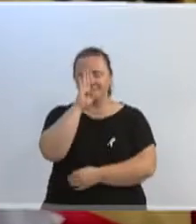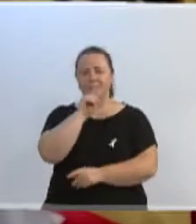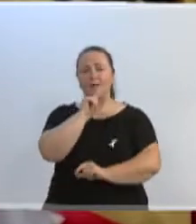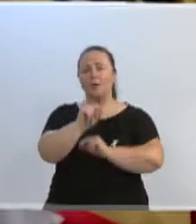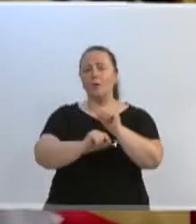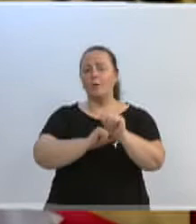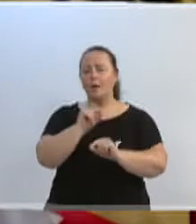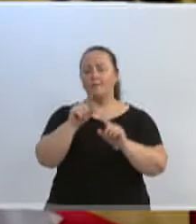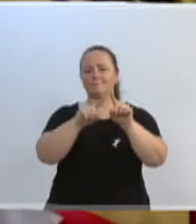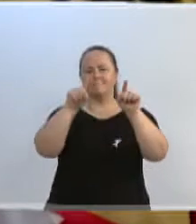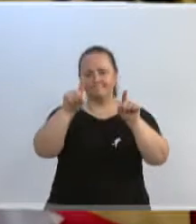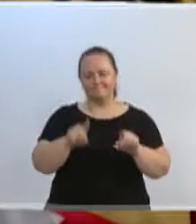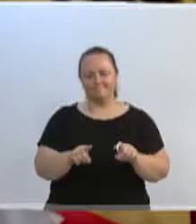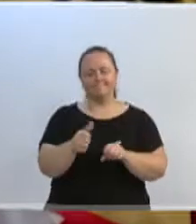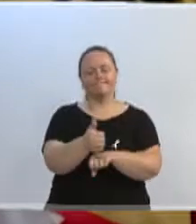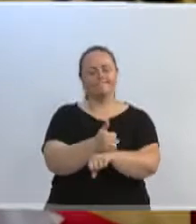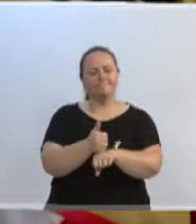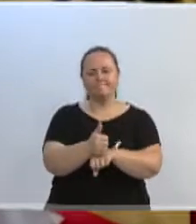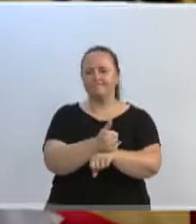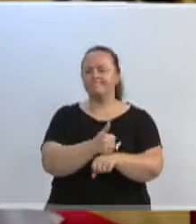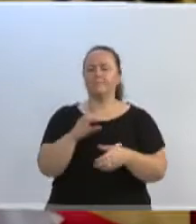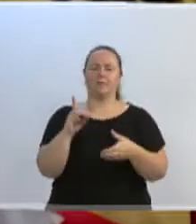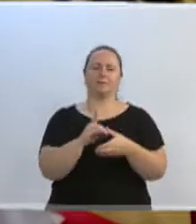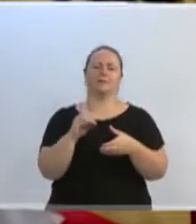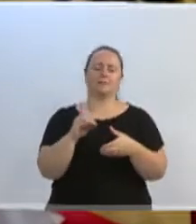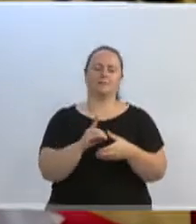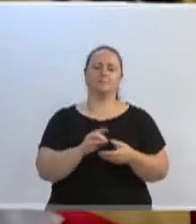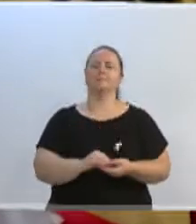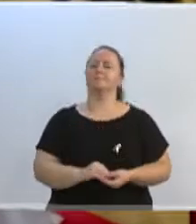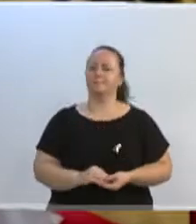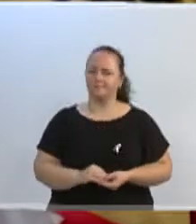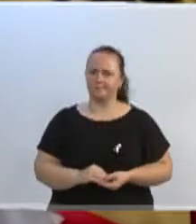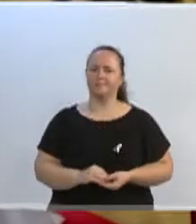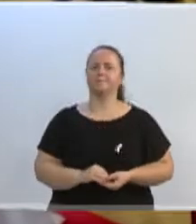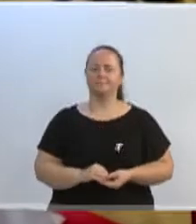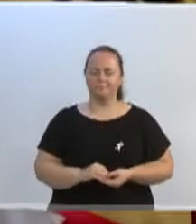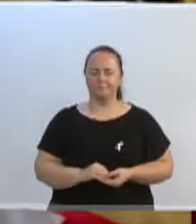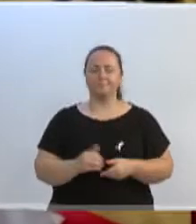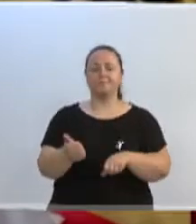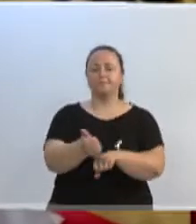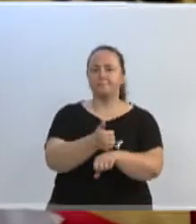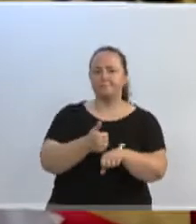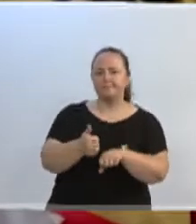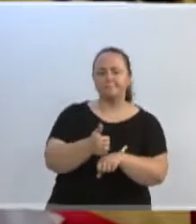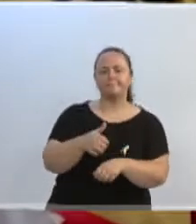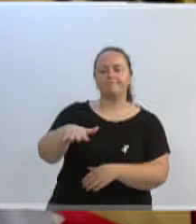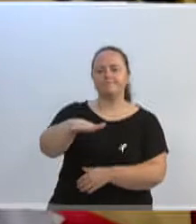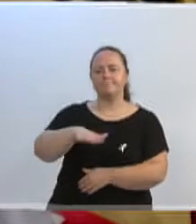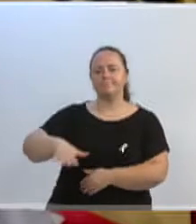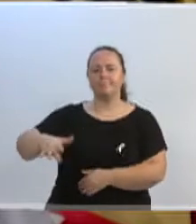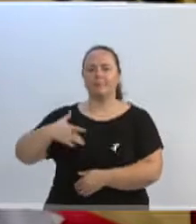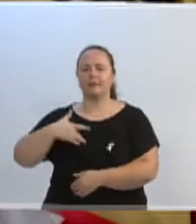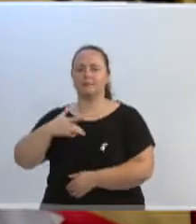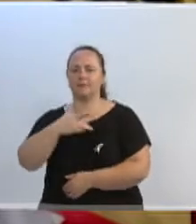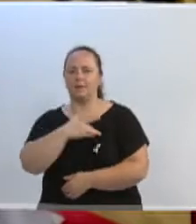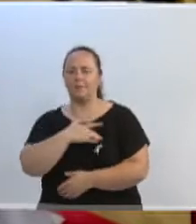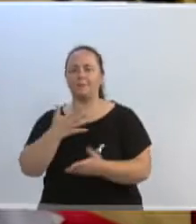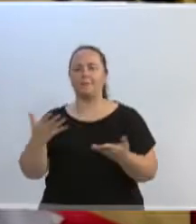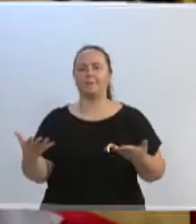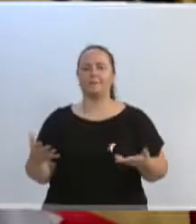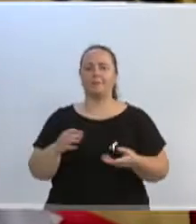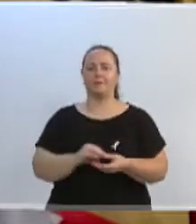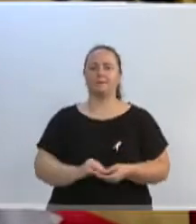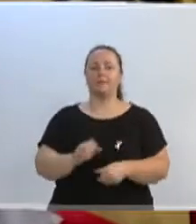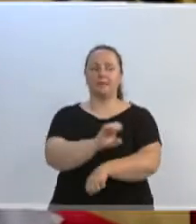preparos. Preparo do profissional que vai atender, de todos. Preparo do profissional na área da saúde, preparo do profissional na